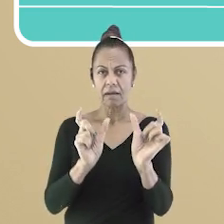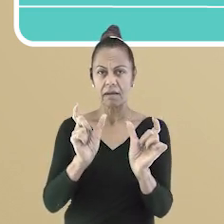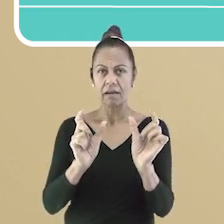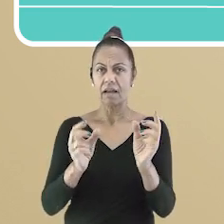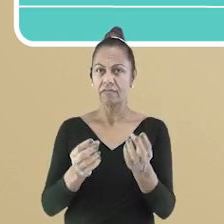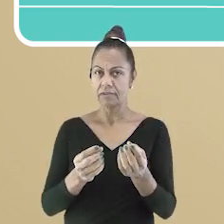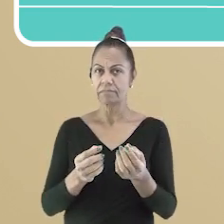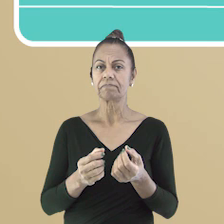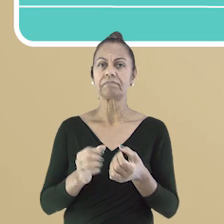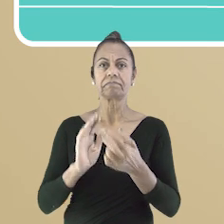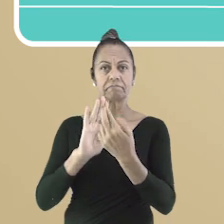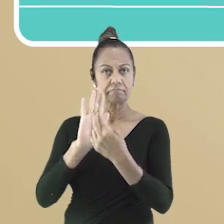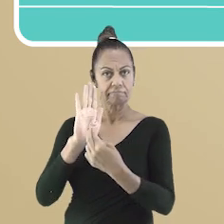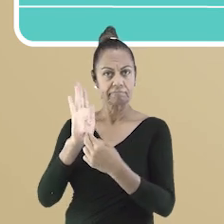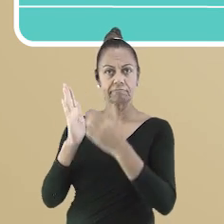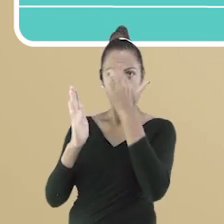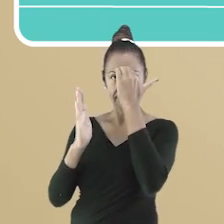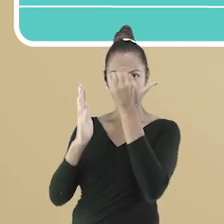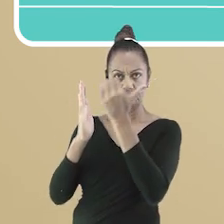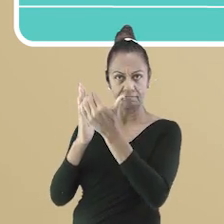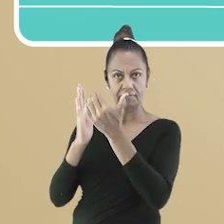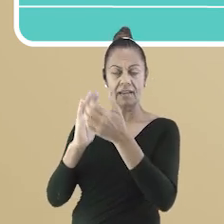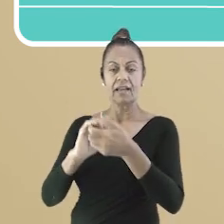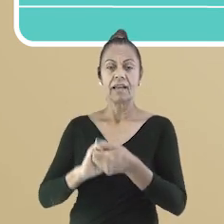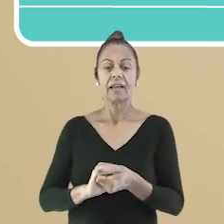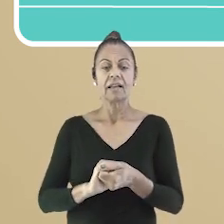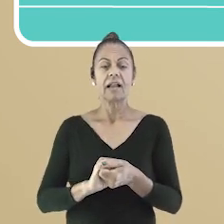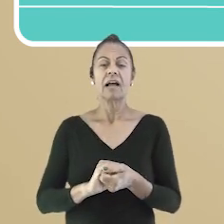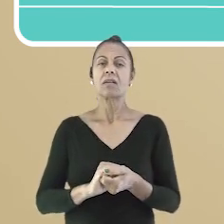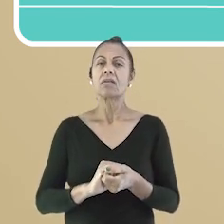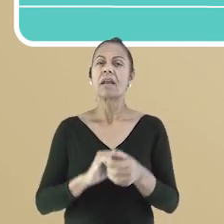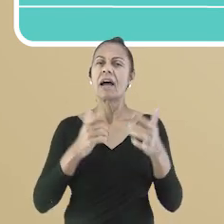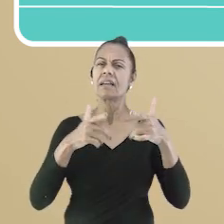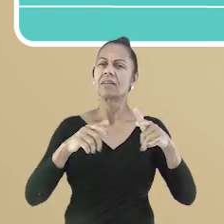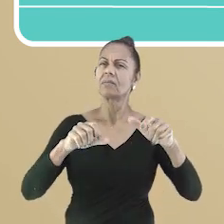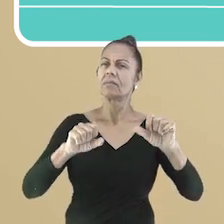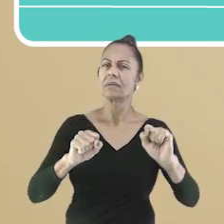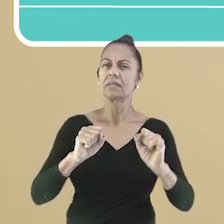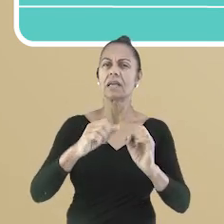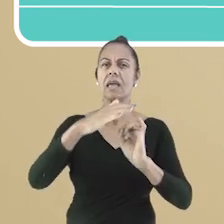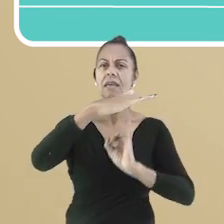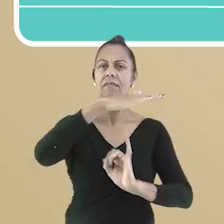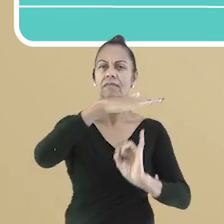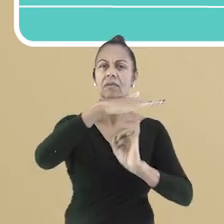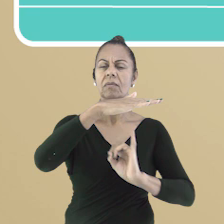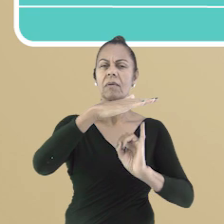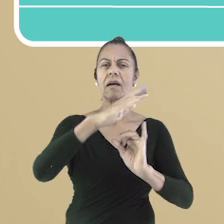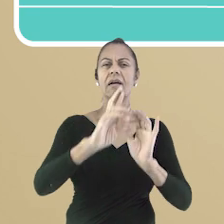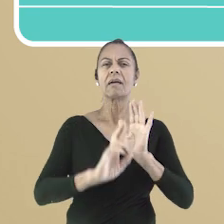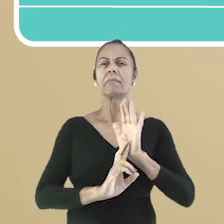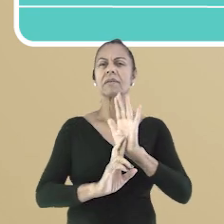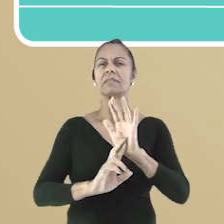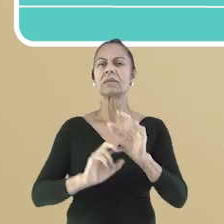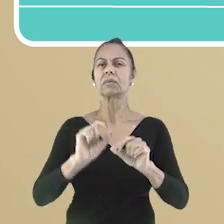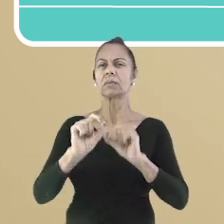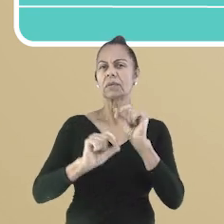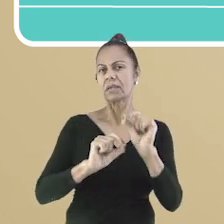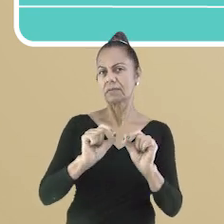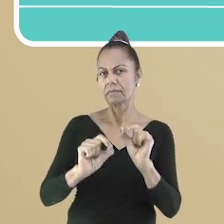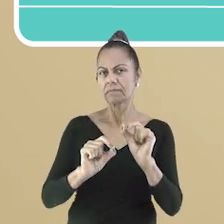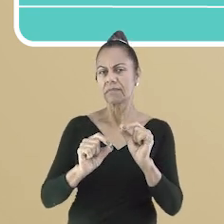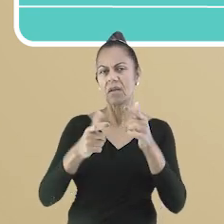regras gramaticais, bem como a boa pronúncia das palavras. Já a linguagem